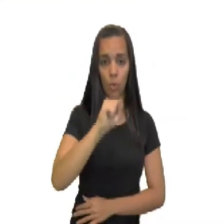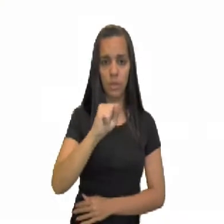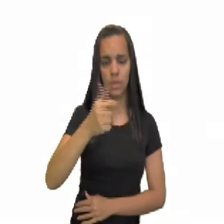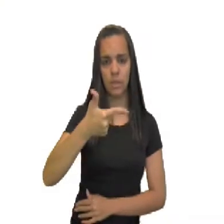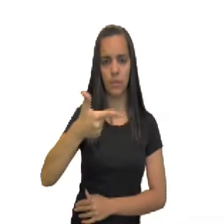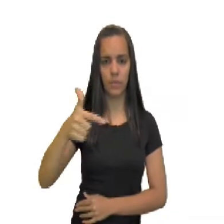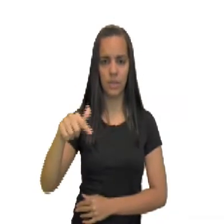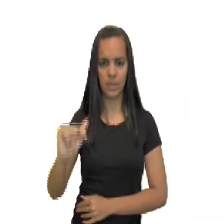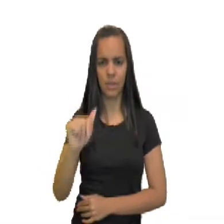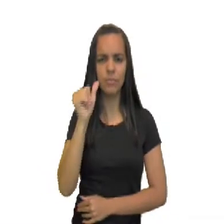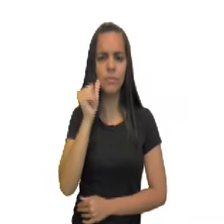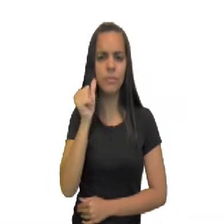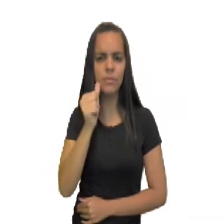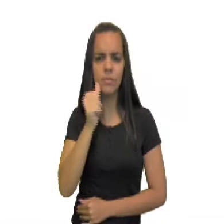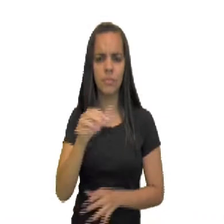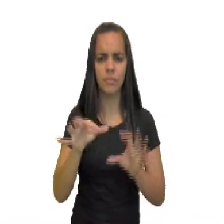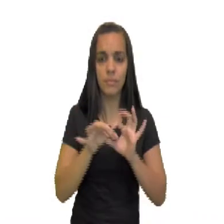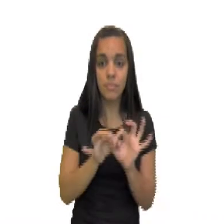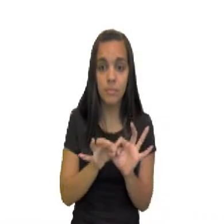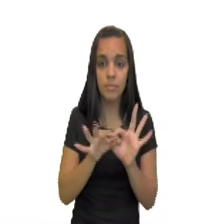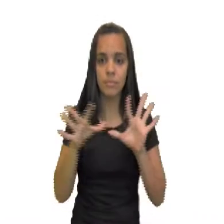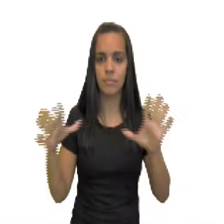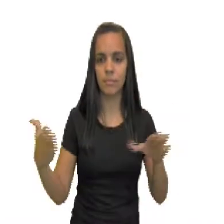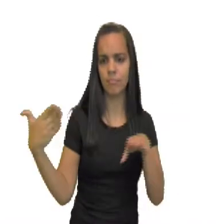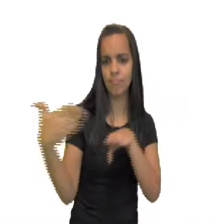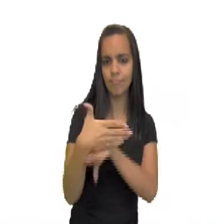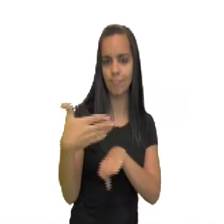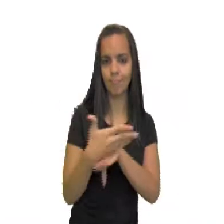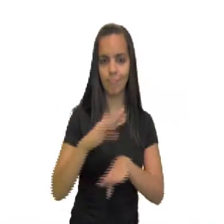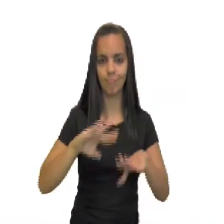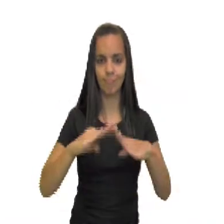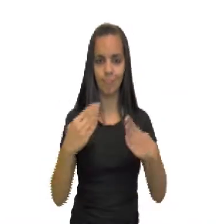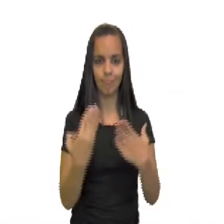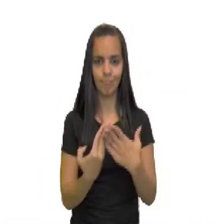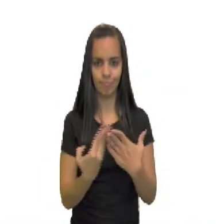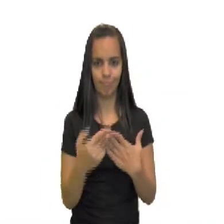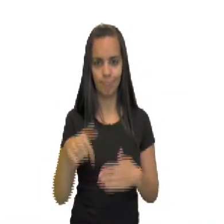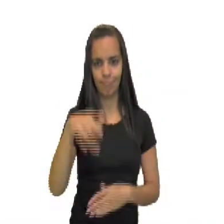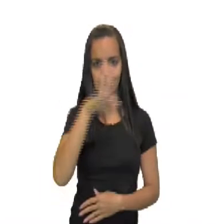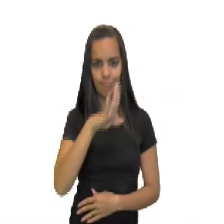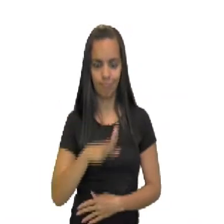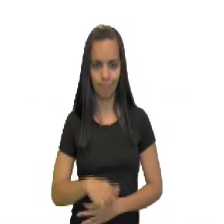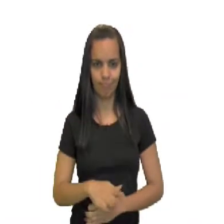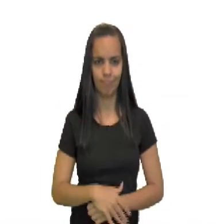1827, as meninas são liberadas para frequentar a escola aqui no Brasil.